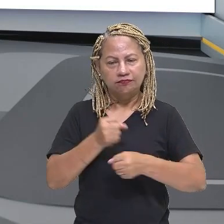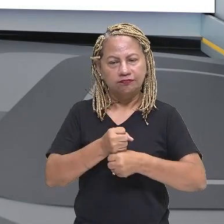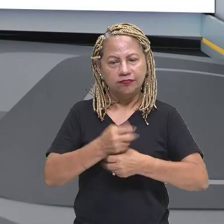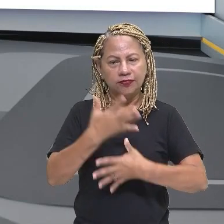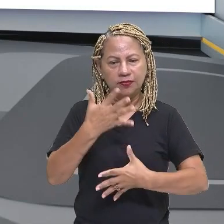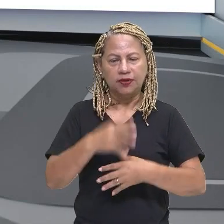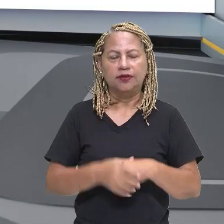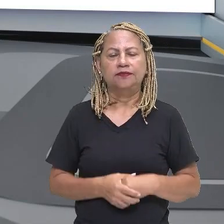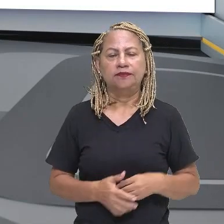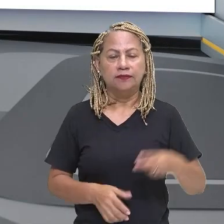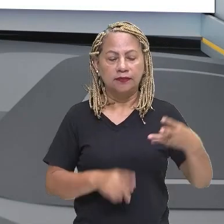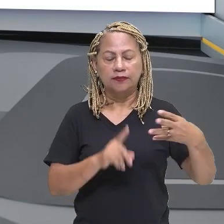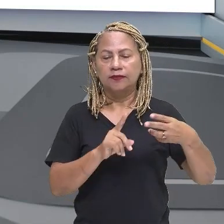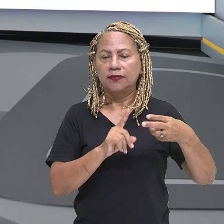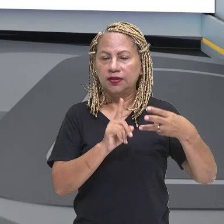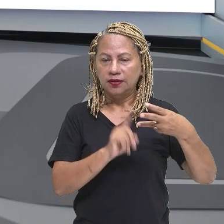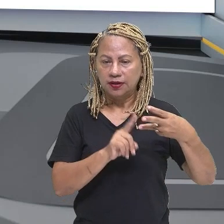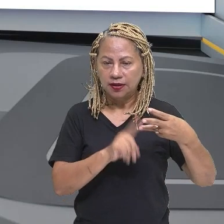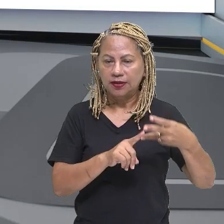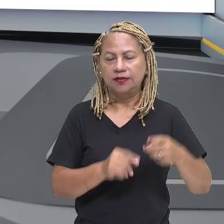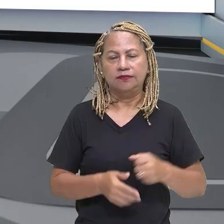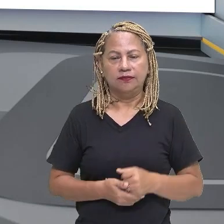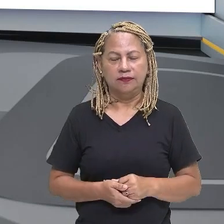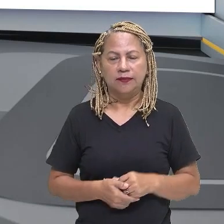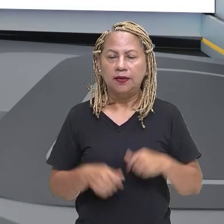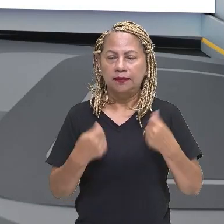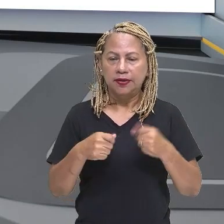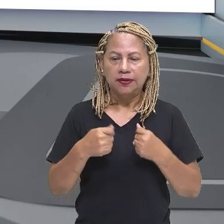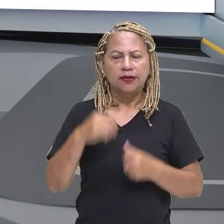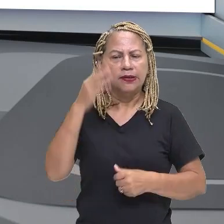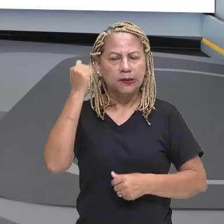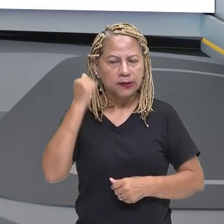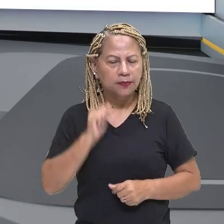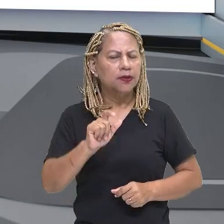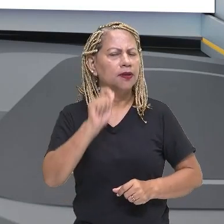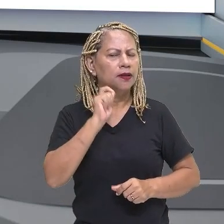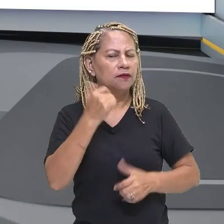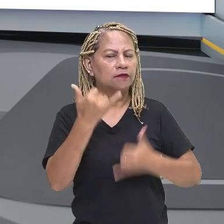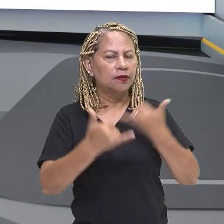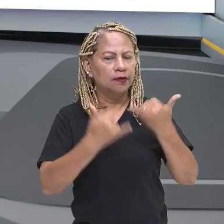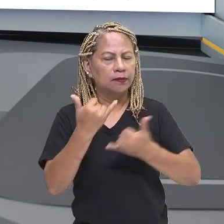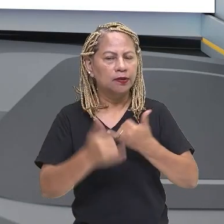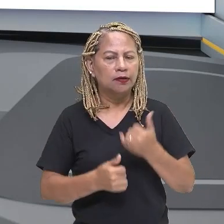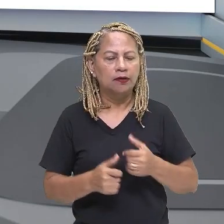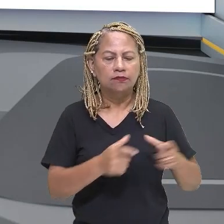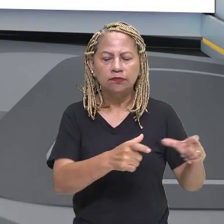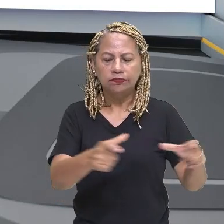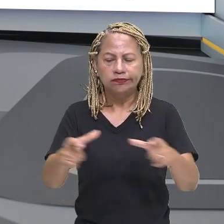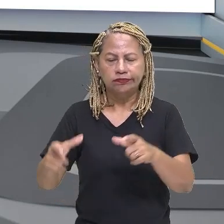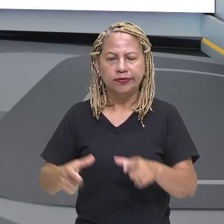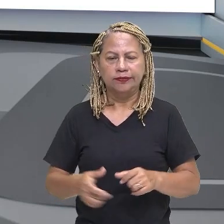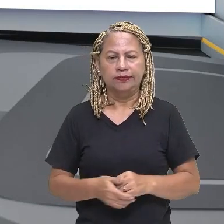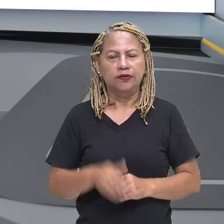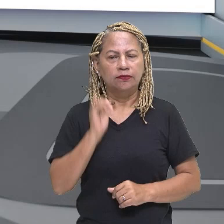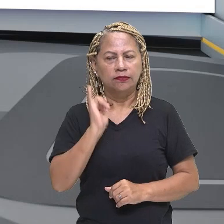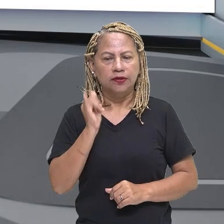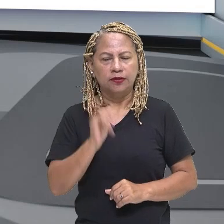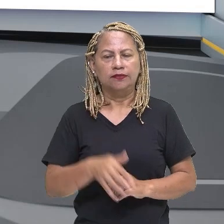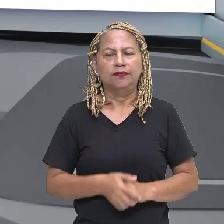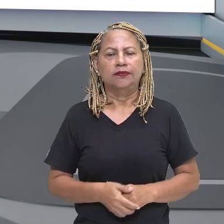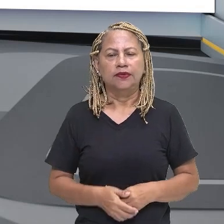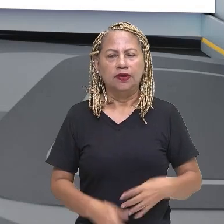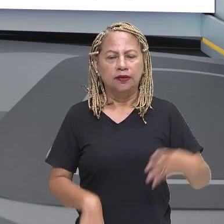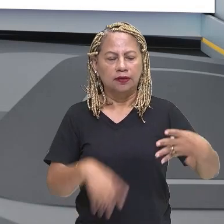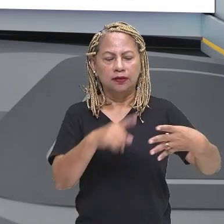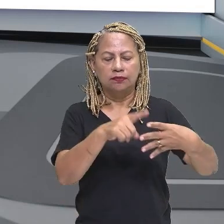ficcional. É a narrativa do game, os personagens, cenários, etc. 4, plano de